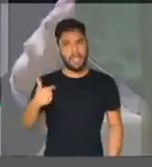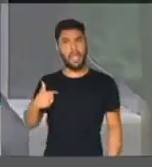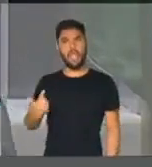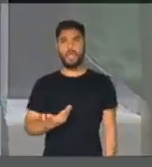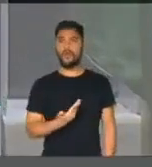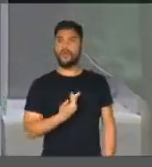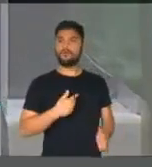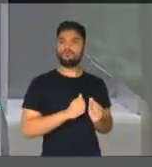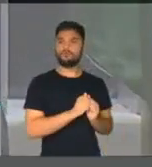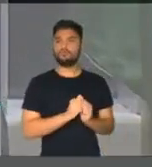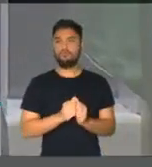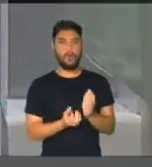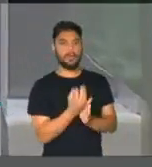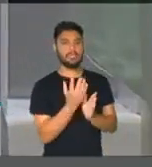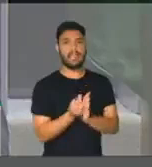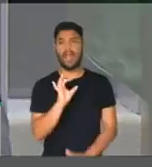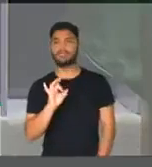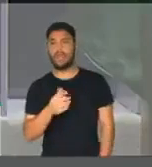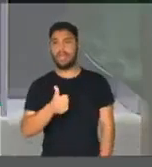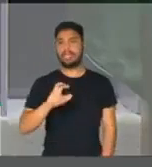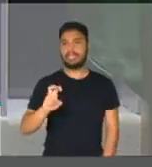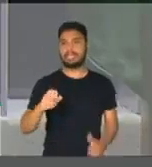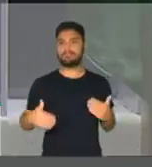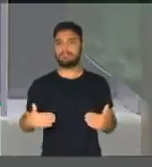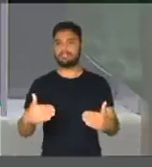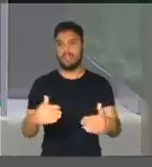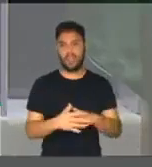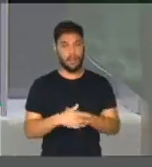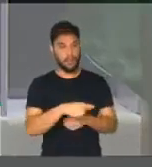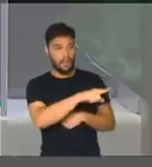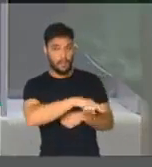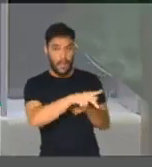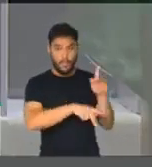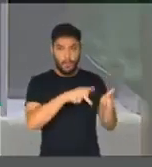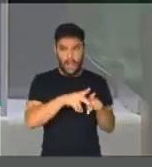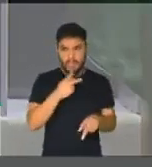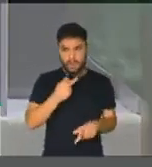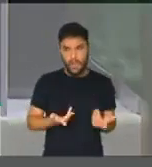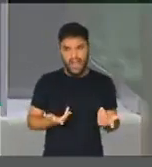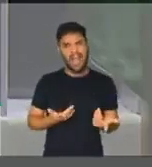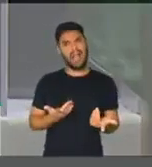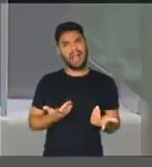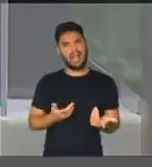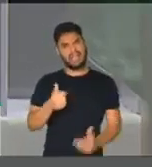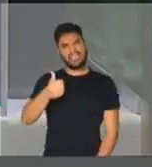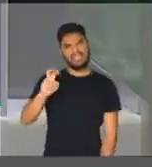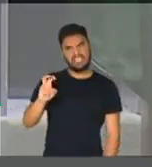15 ministérios. É natural que as pessoas imaginassem que esse número